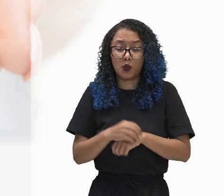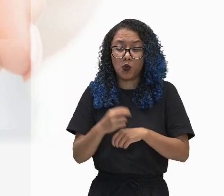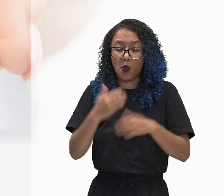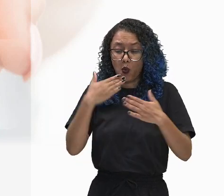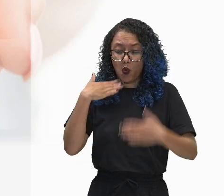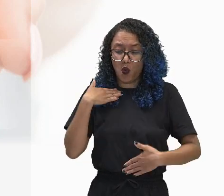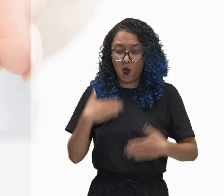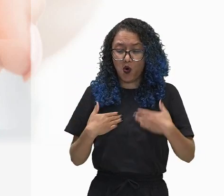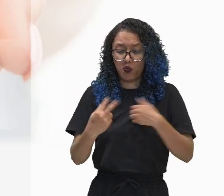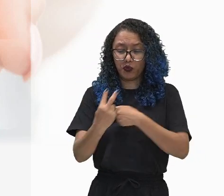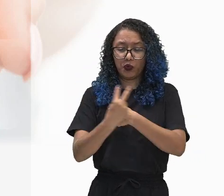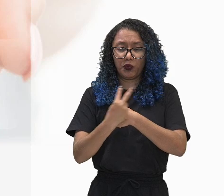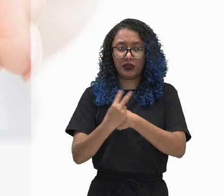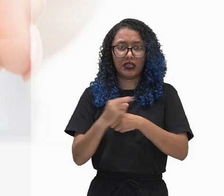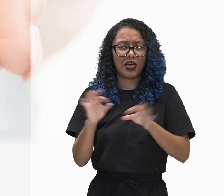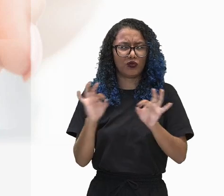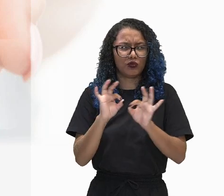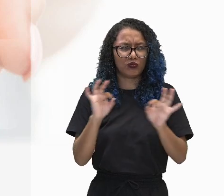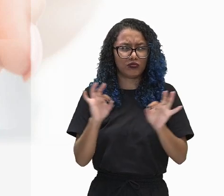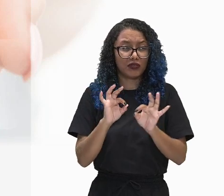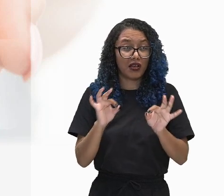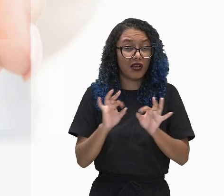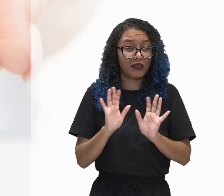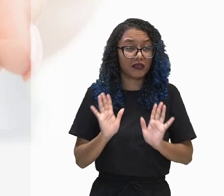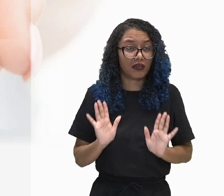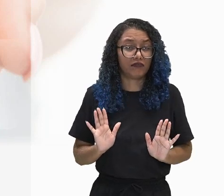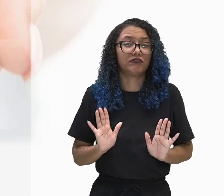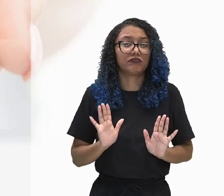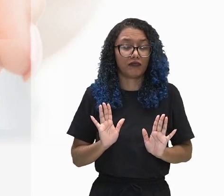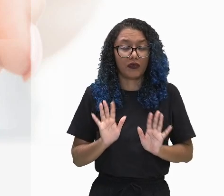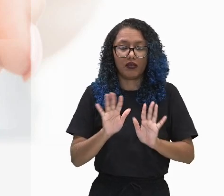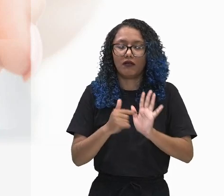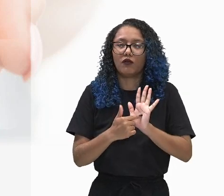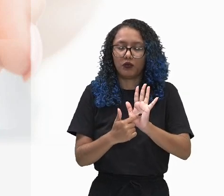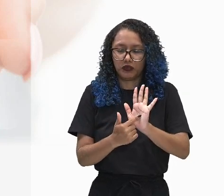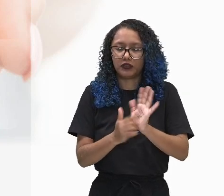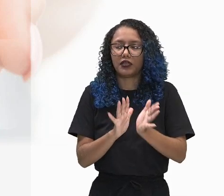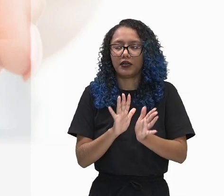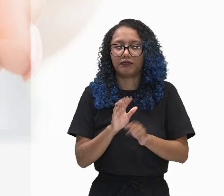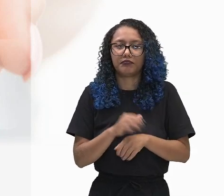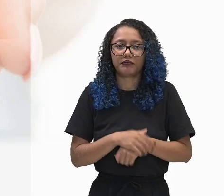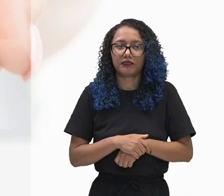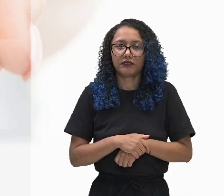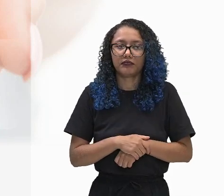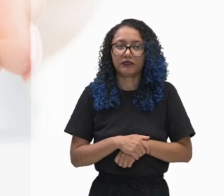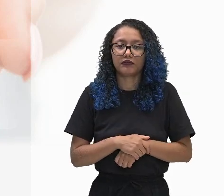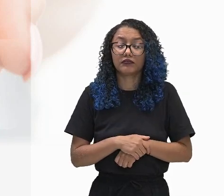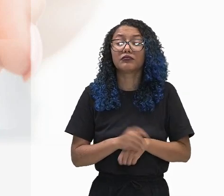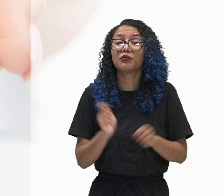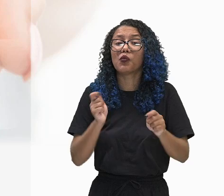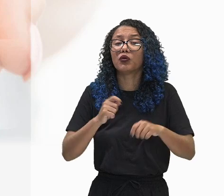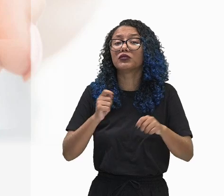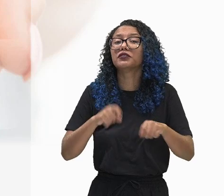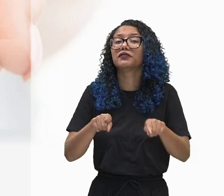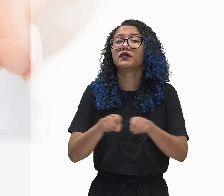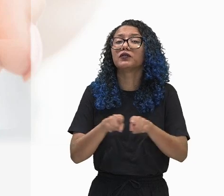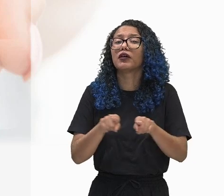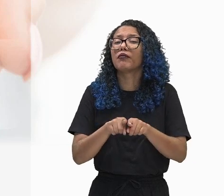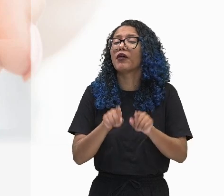corpo, e eu já vou mostrar para vocês quais são esses cuidados e dar umas dicas, a gente pode